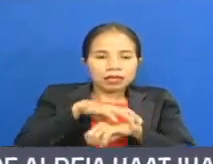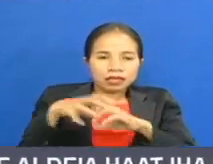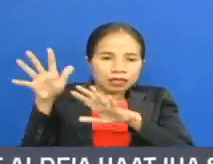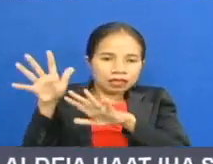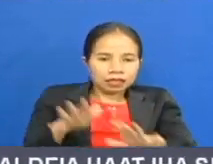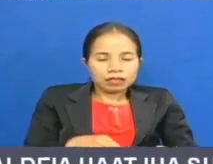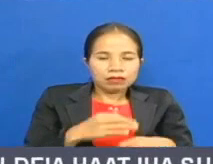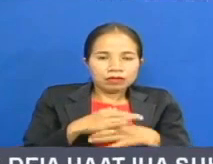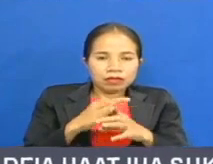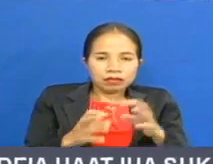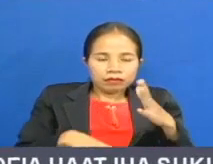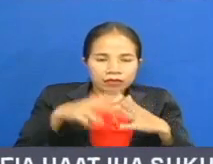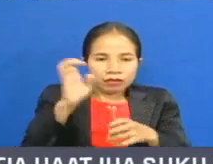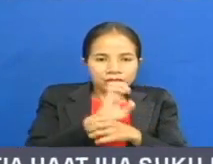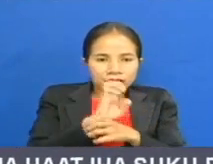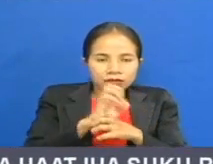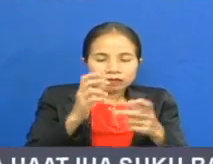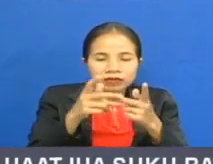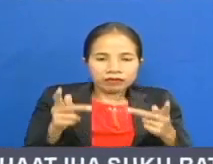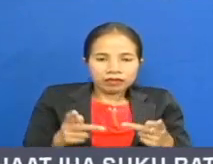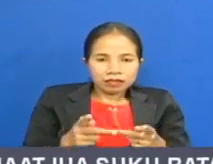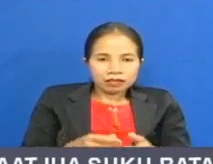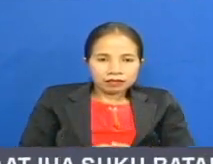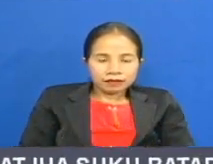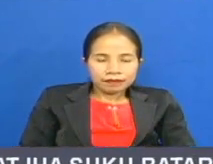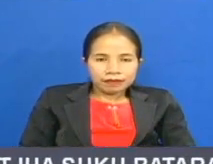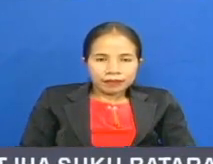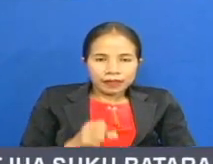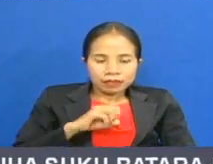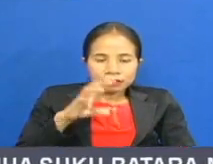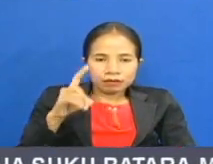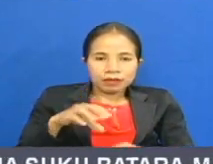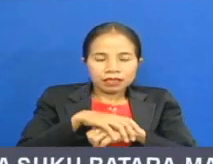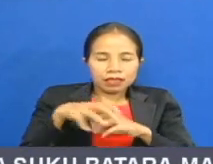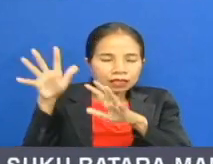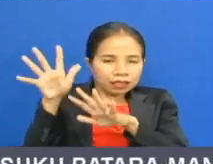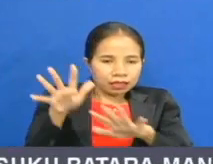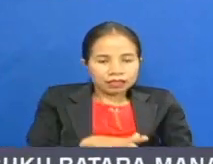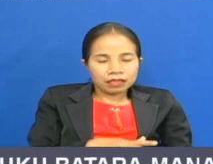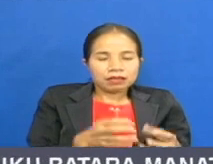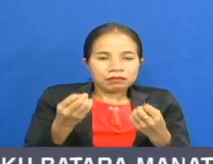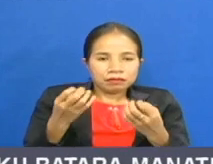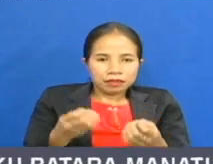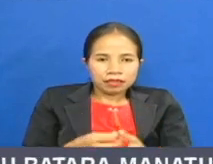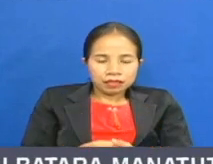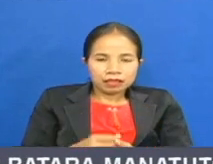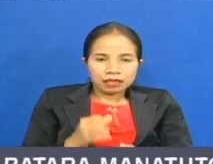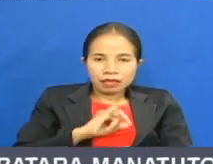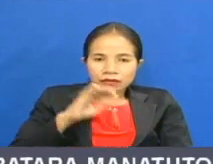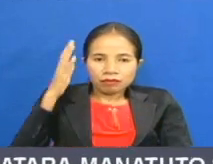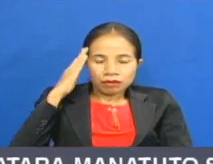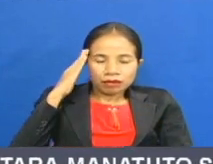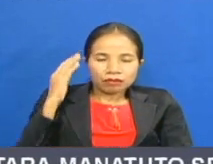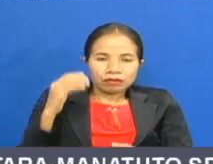nomos ho di responde ba valor ekonomia ambiente nian. Sebara ne rai halai barak, rai munu barak. Kami